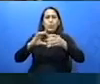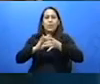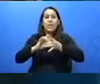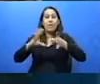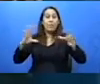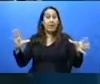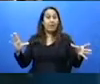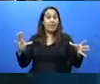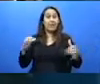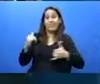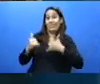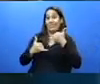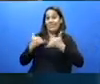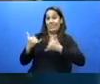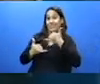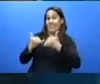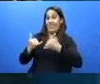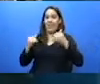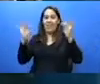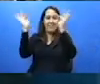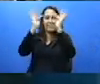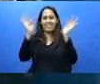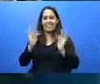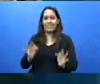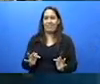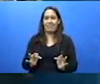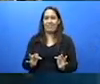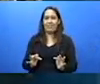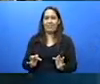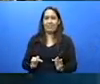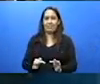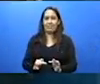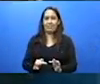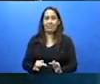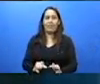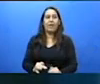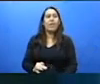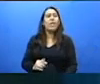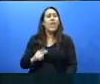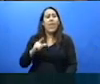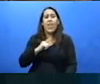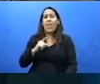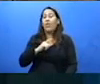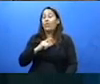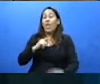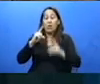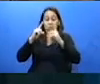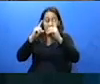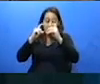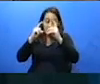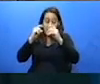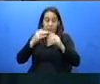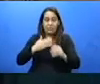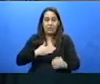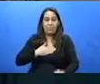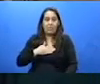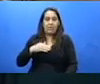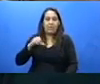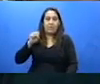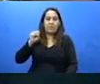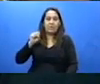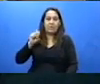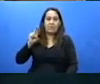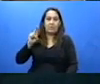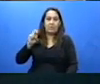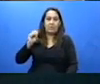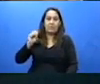também para se divertir. Só que só tenho foto da minha Suzy. E esse porão